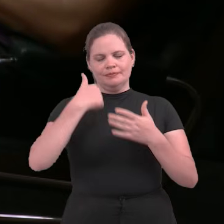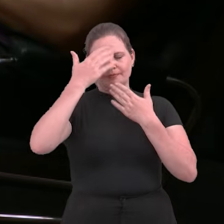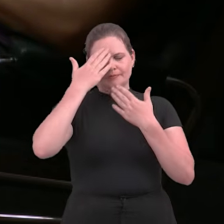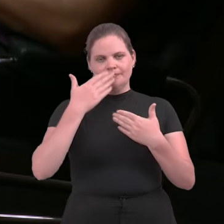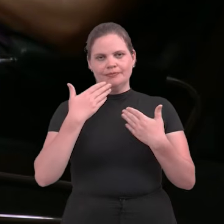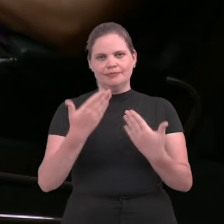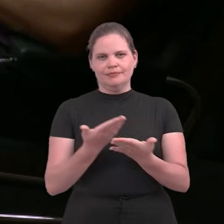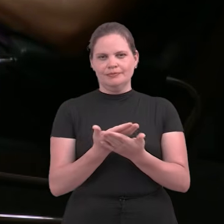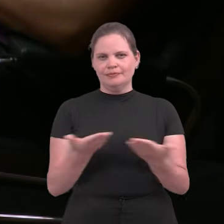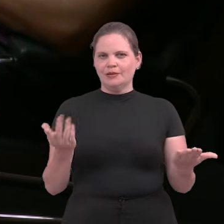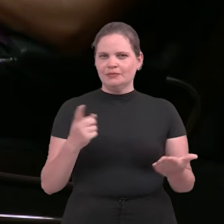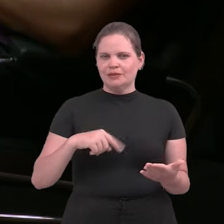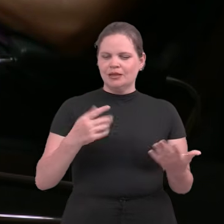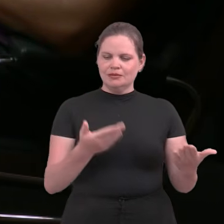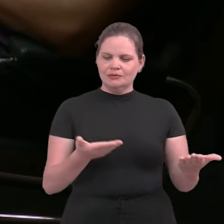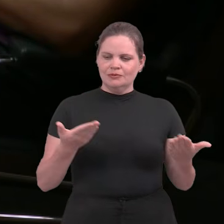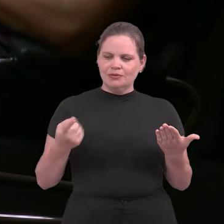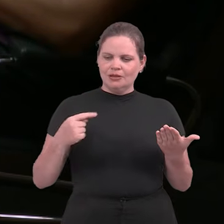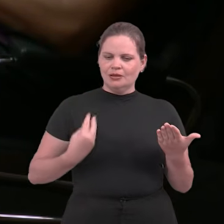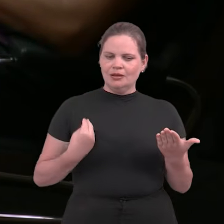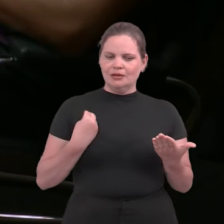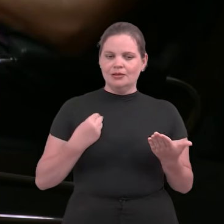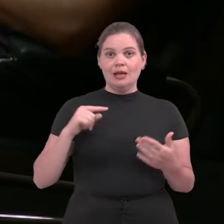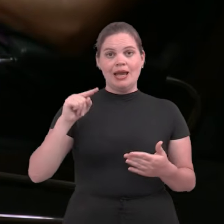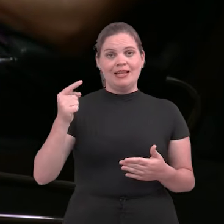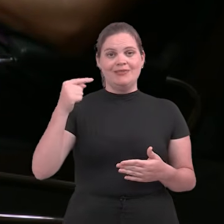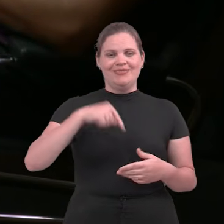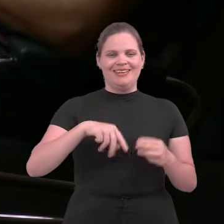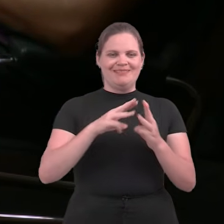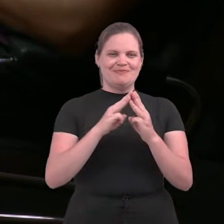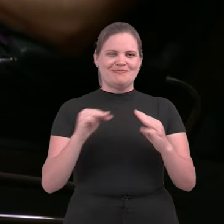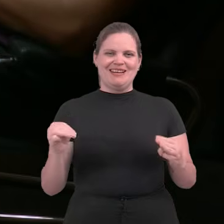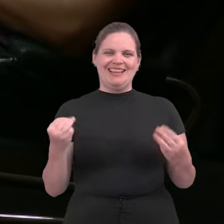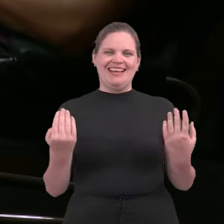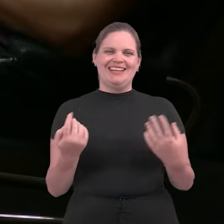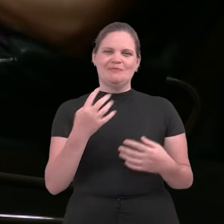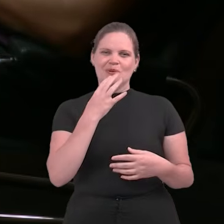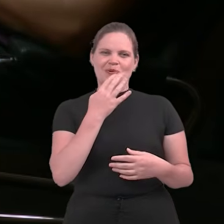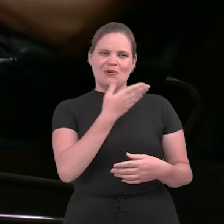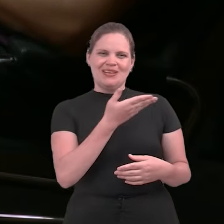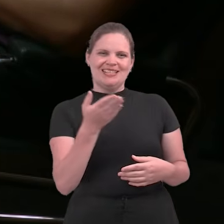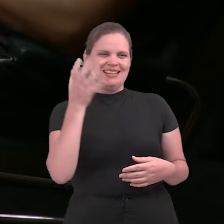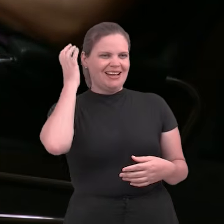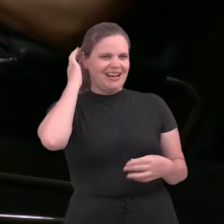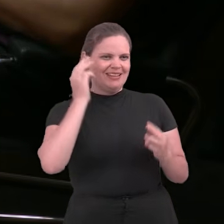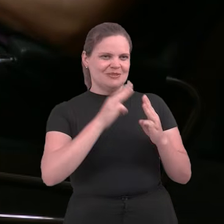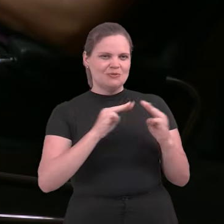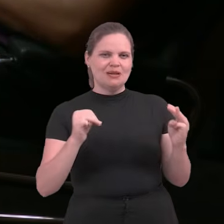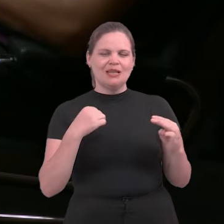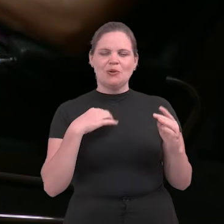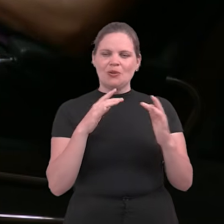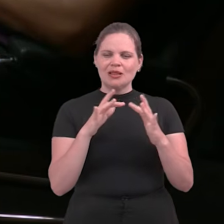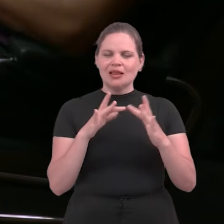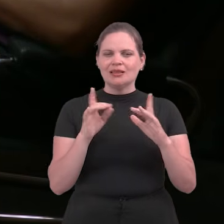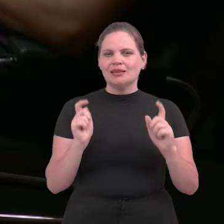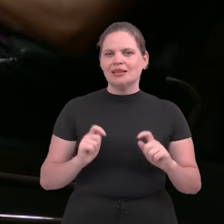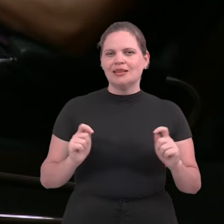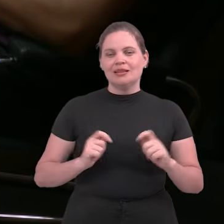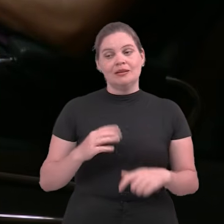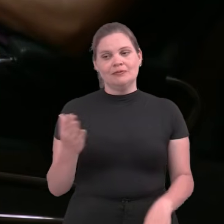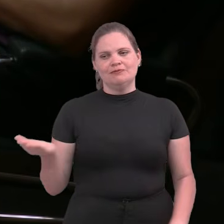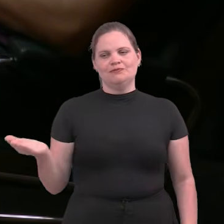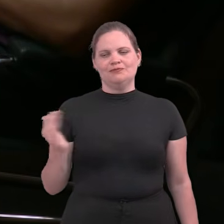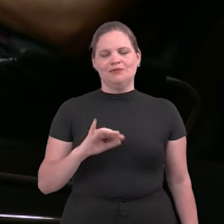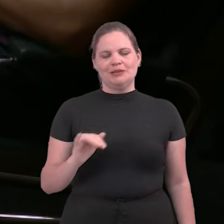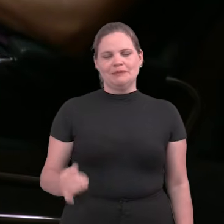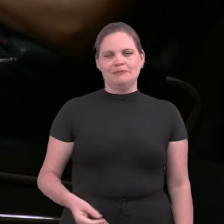agradecer você ter aceitado o nosso convite. O irmão veio para o Manaim aqui, veio conhecer a gente, né, conseguiu o contato e